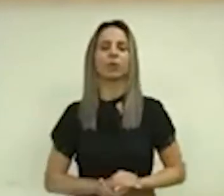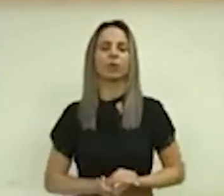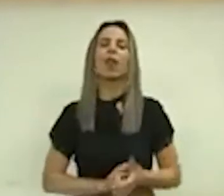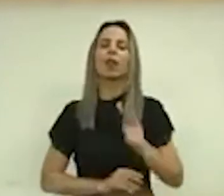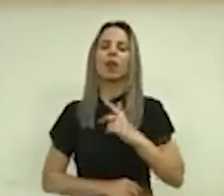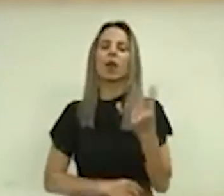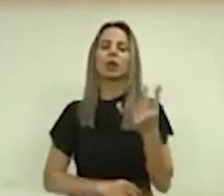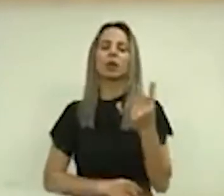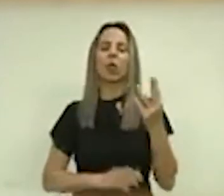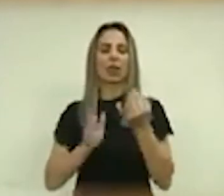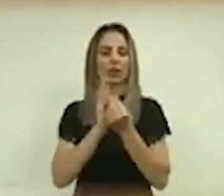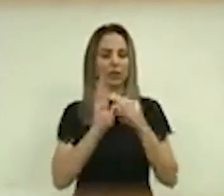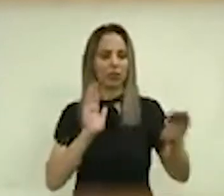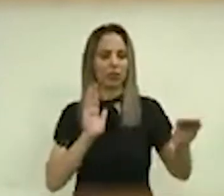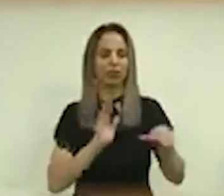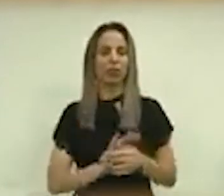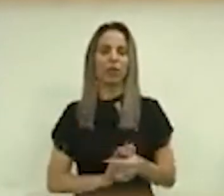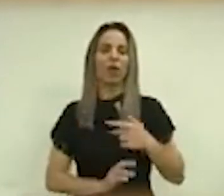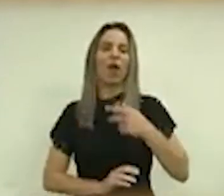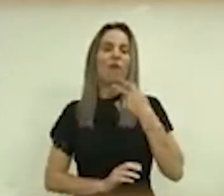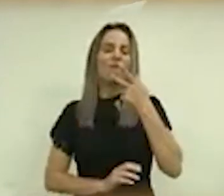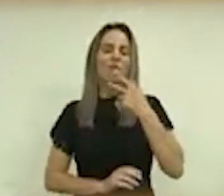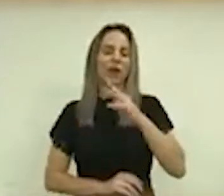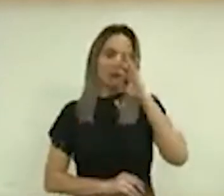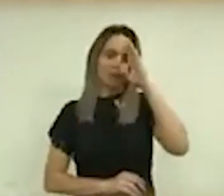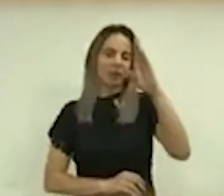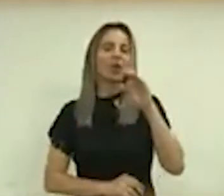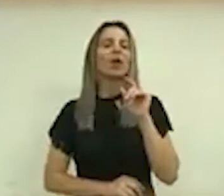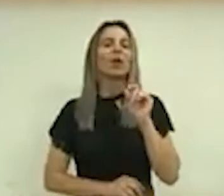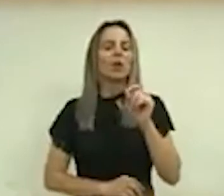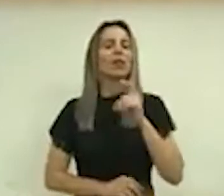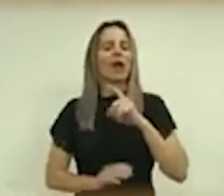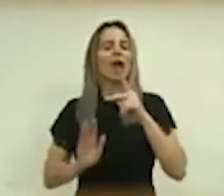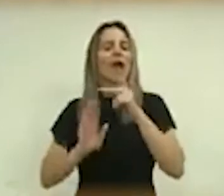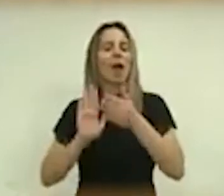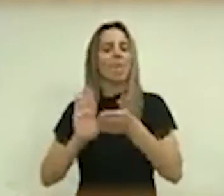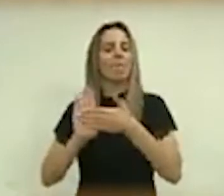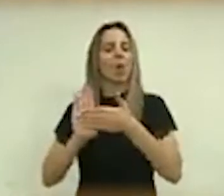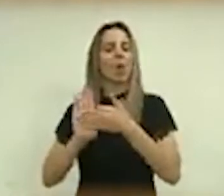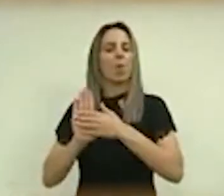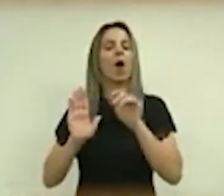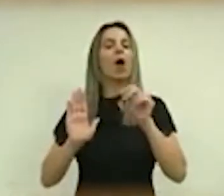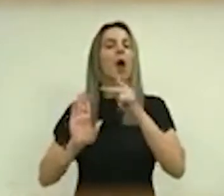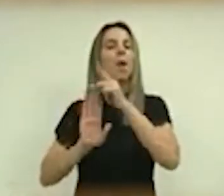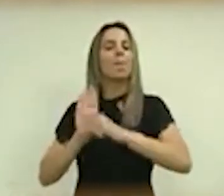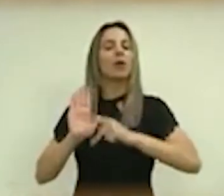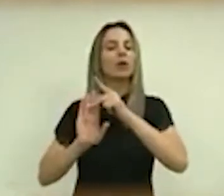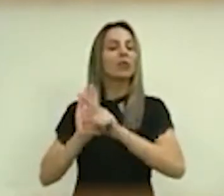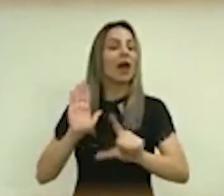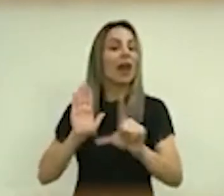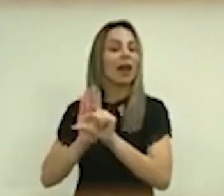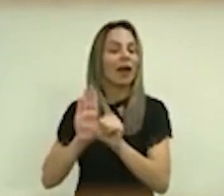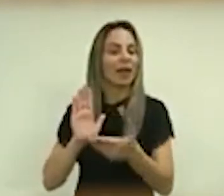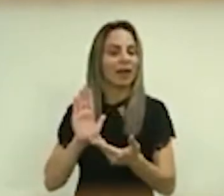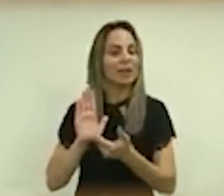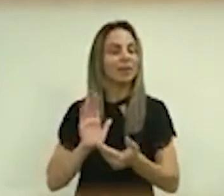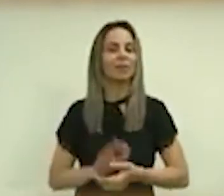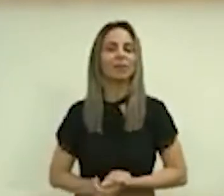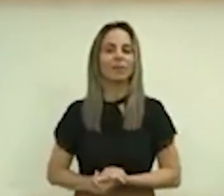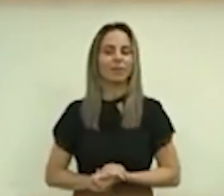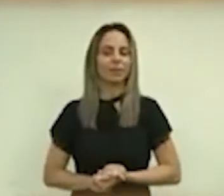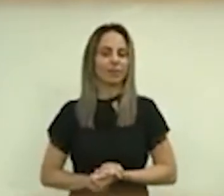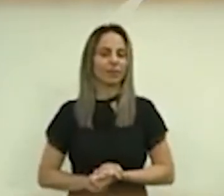duas indicações, uma delas eu faço questão de comentar, que a gente fez uma proposta de um projeto de lei, mas a